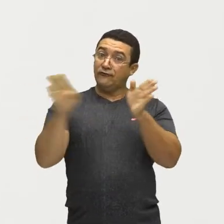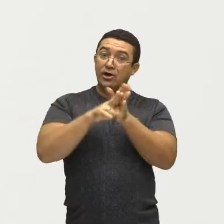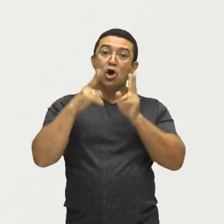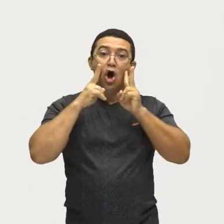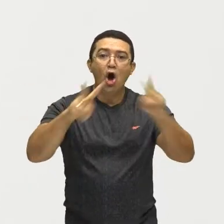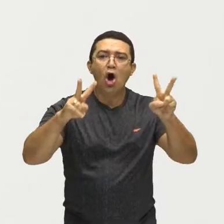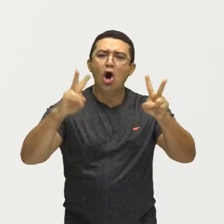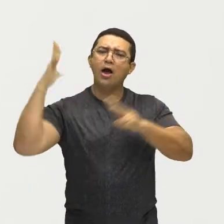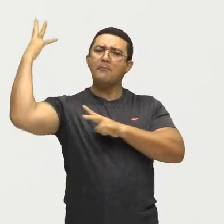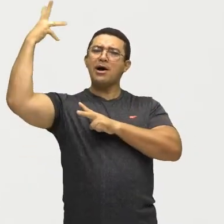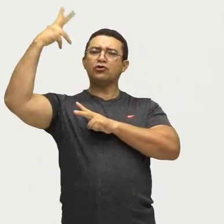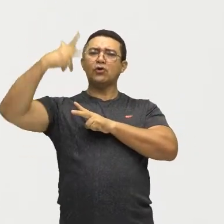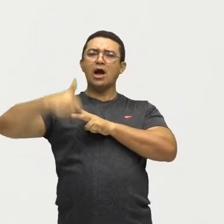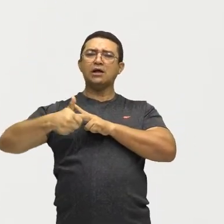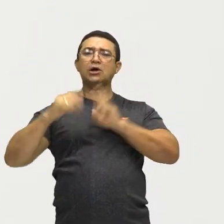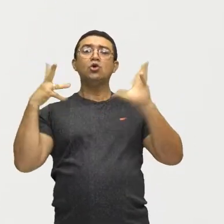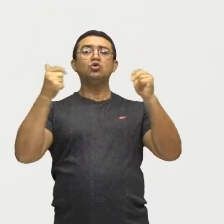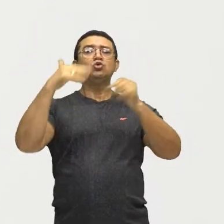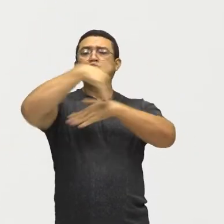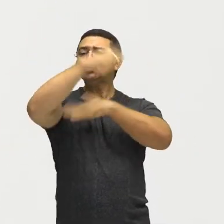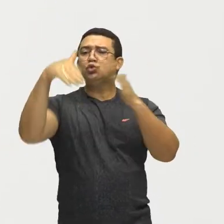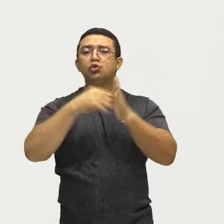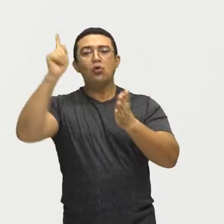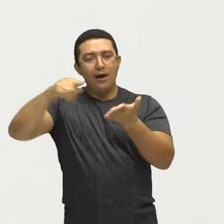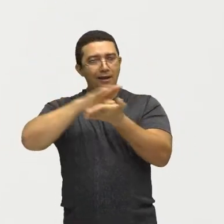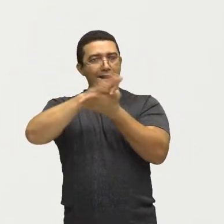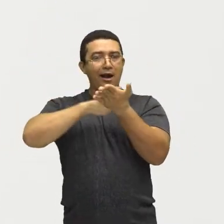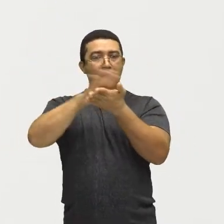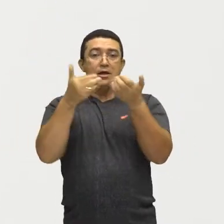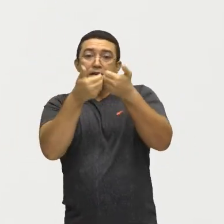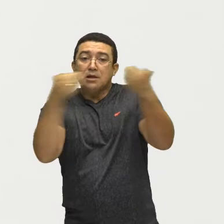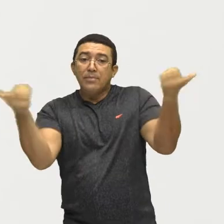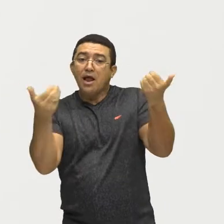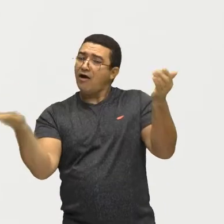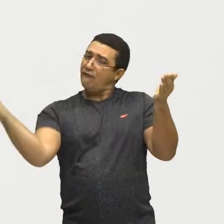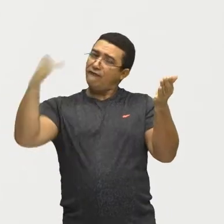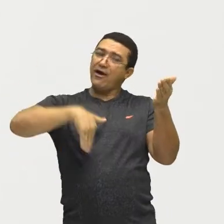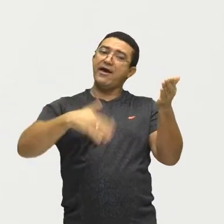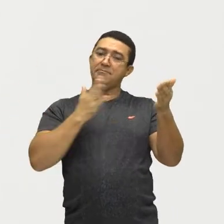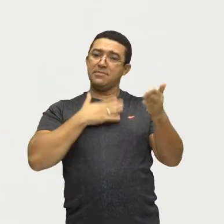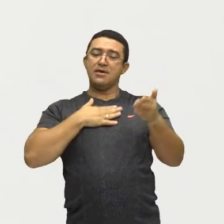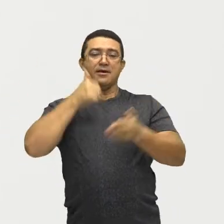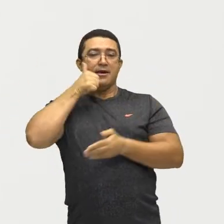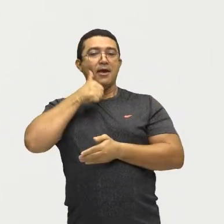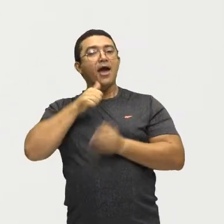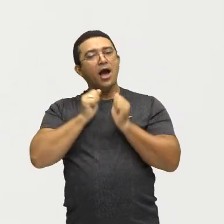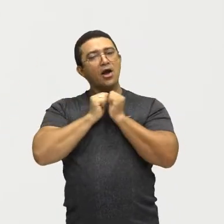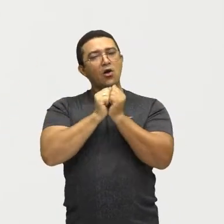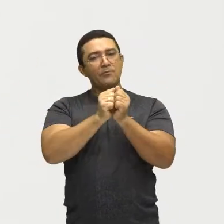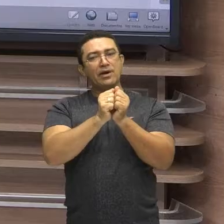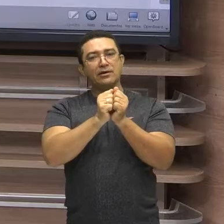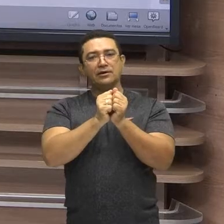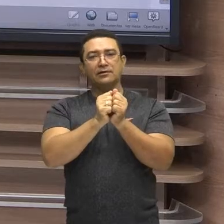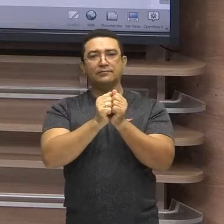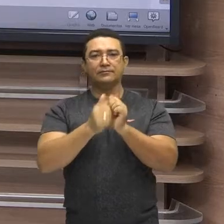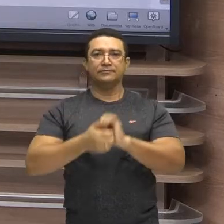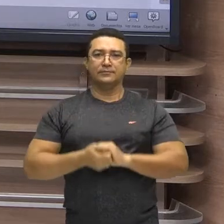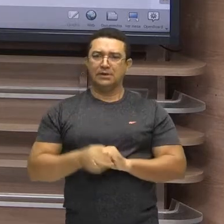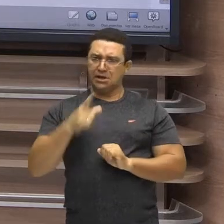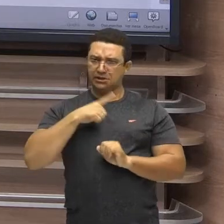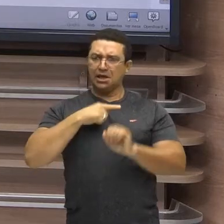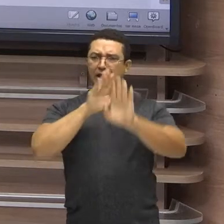tudo é nada, e nos separar, vem minha companheira. Temos aqui uma antítese, né?